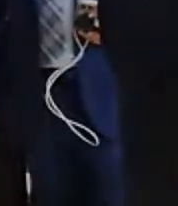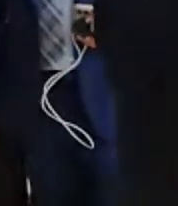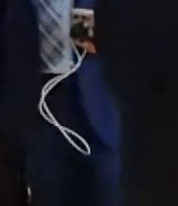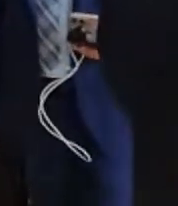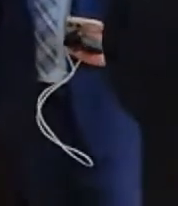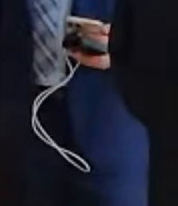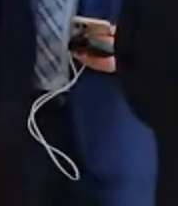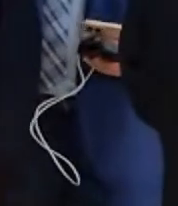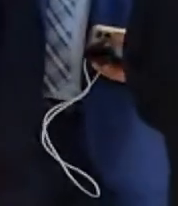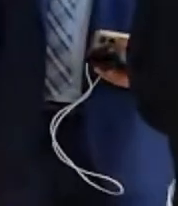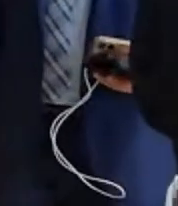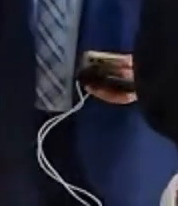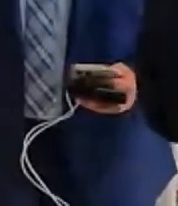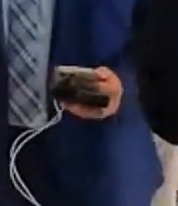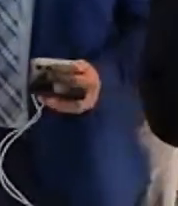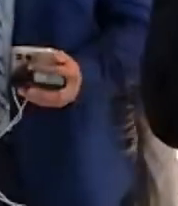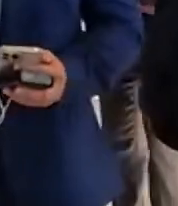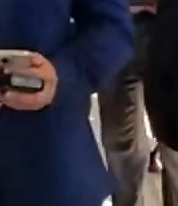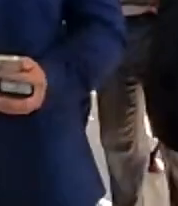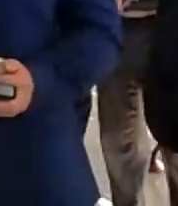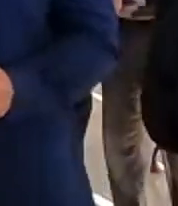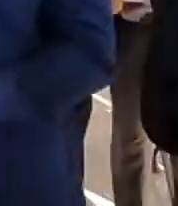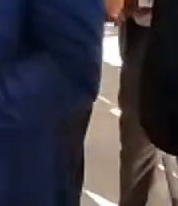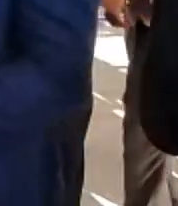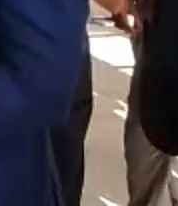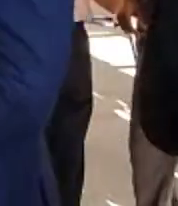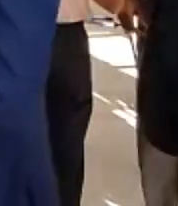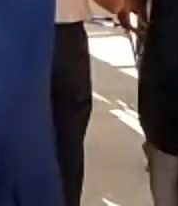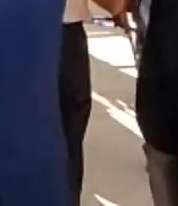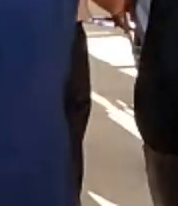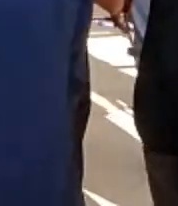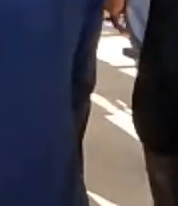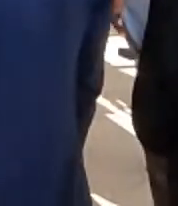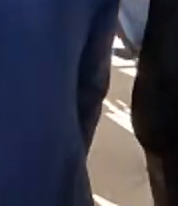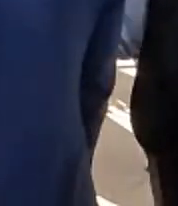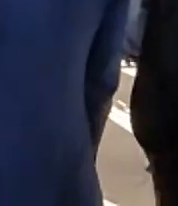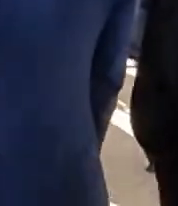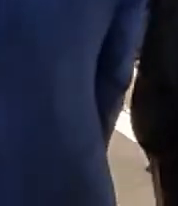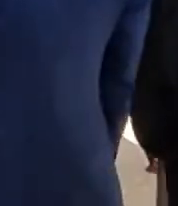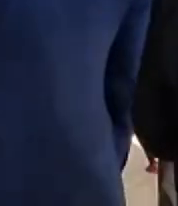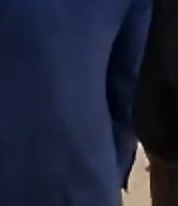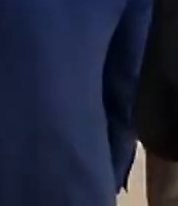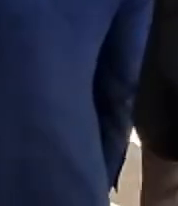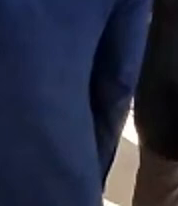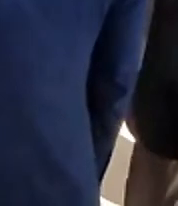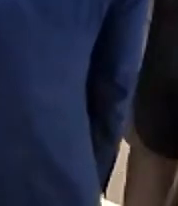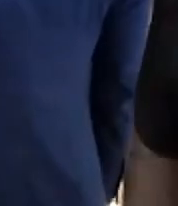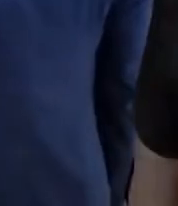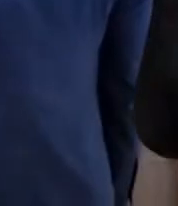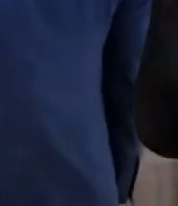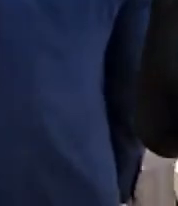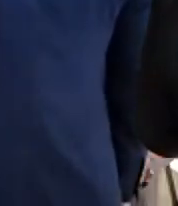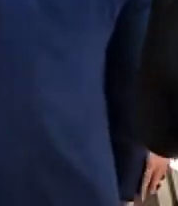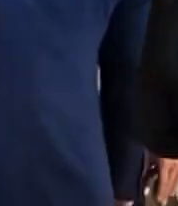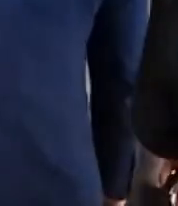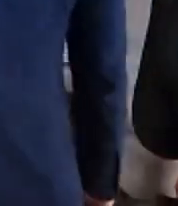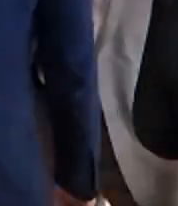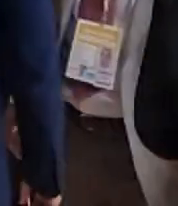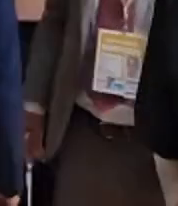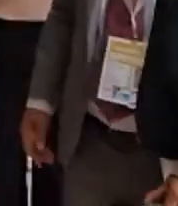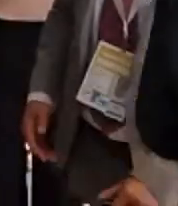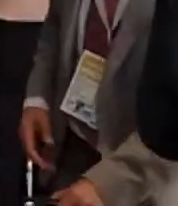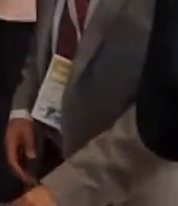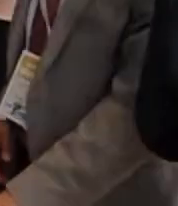Boa tarde 4 horas e dois minutos está começando agora o anexoado my News ao vivo aqui do Supremo Tribunal Federal hoje estamos